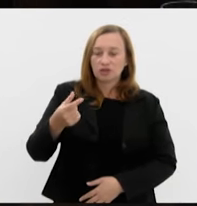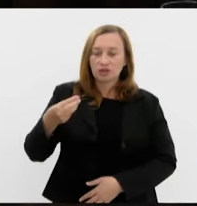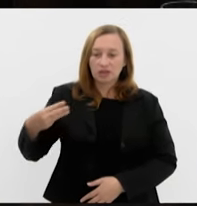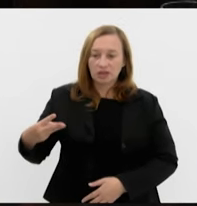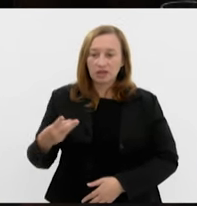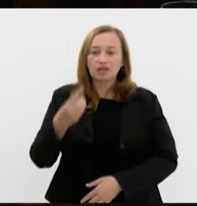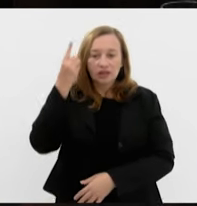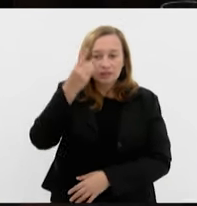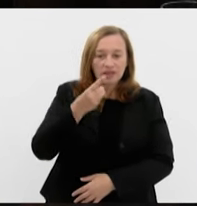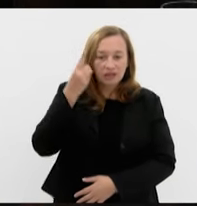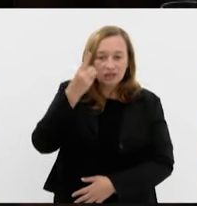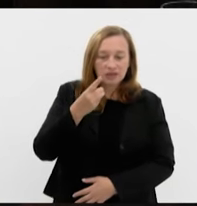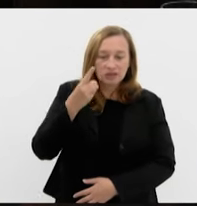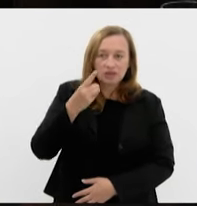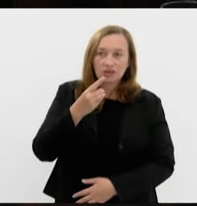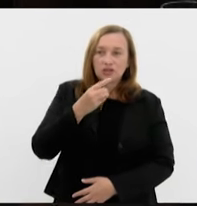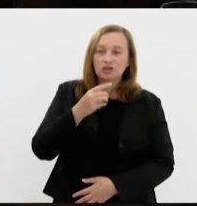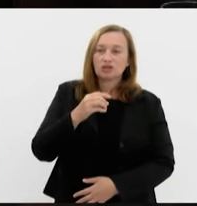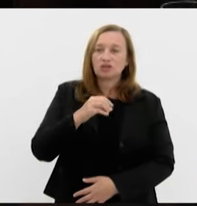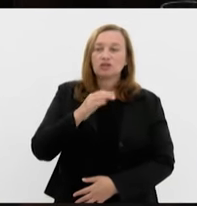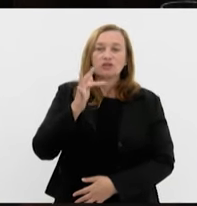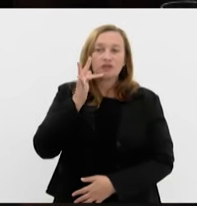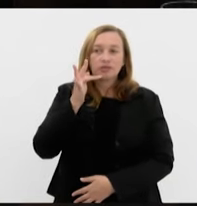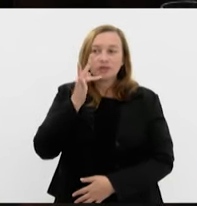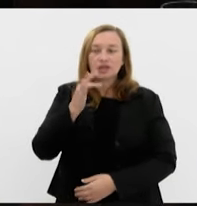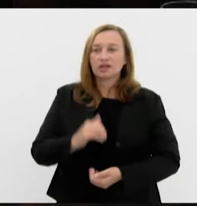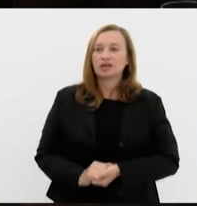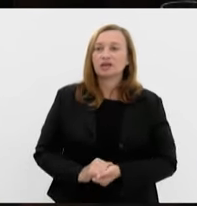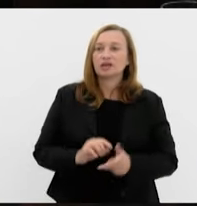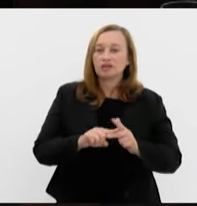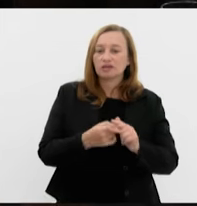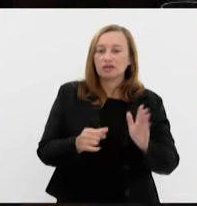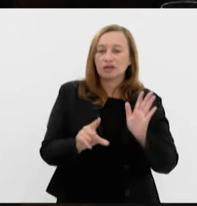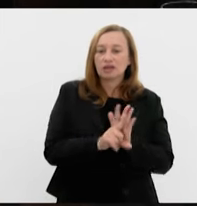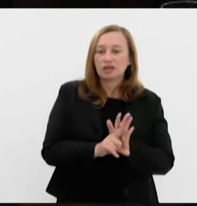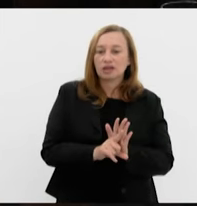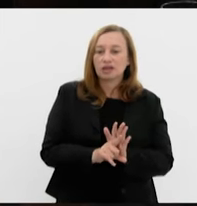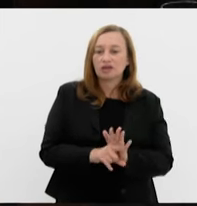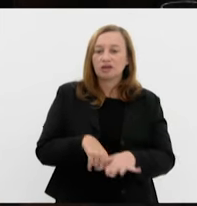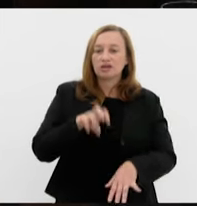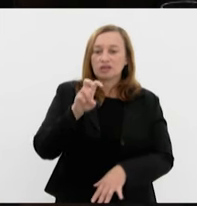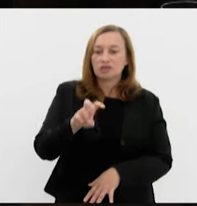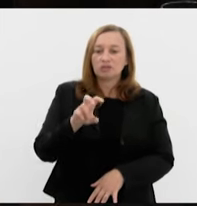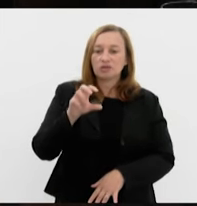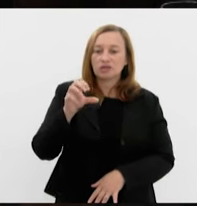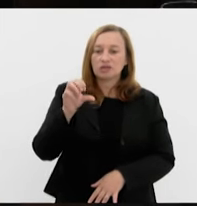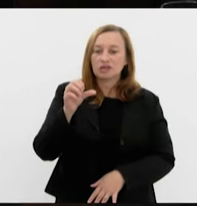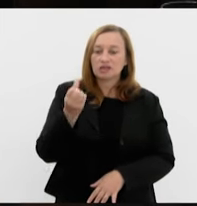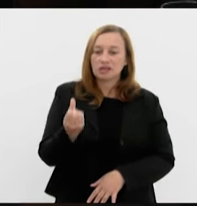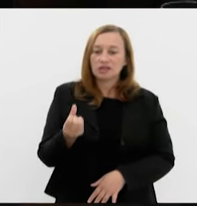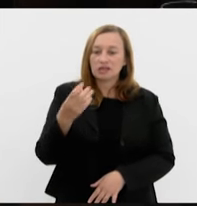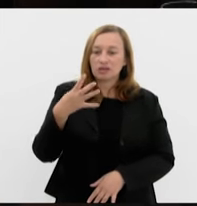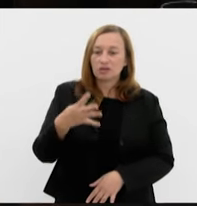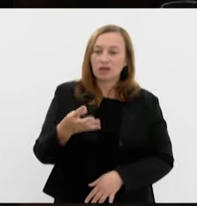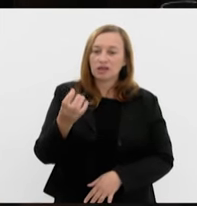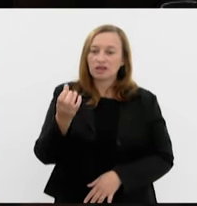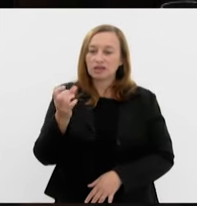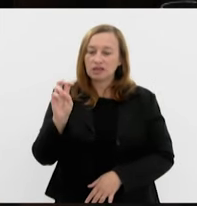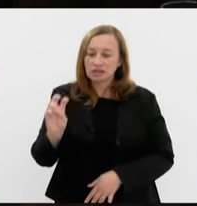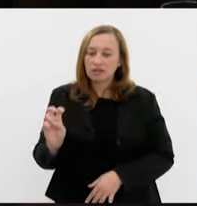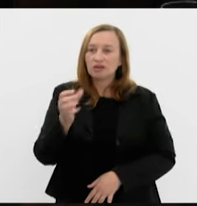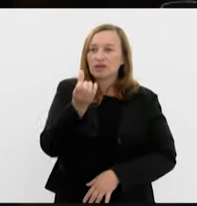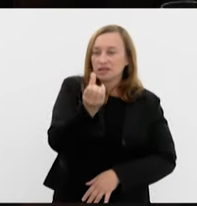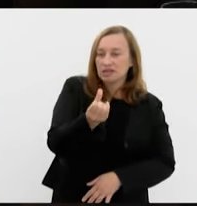autoria do deputado Jor Felipe Neto que altera a lei 645 de 6 de janeiro de